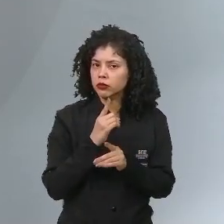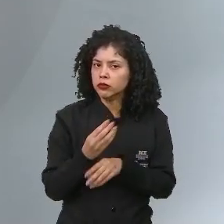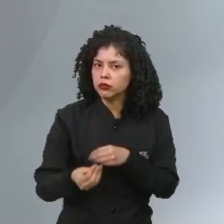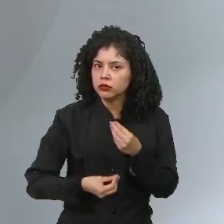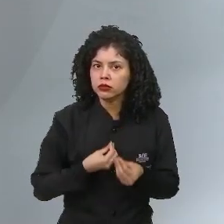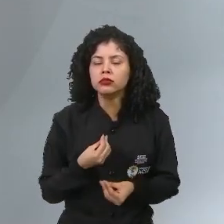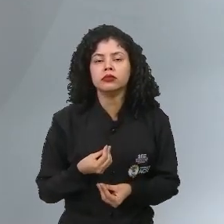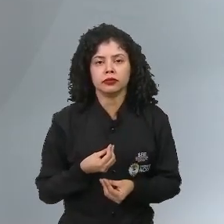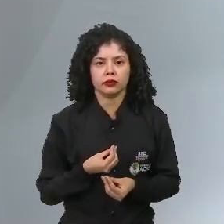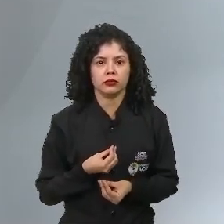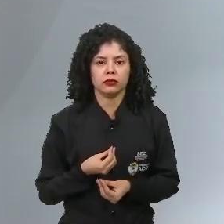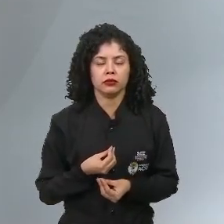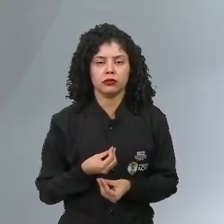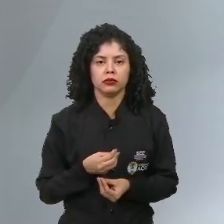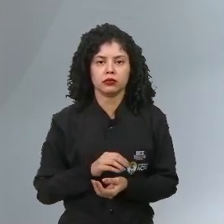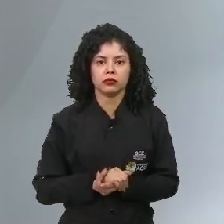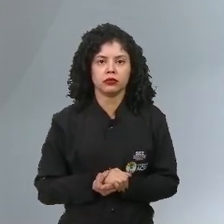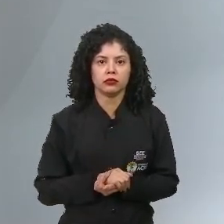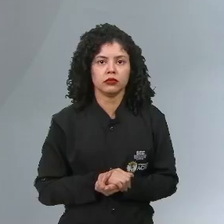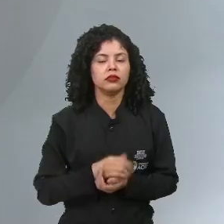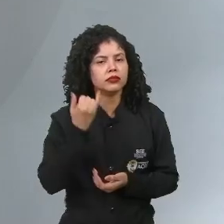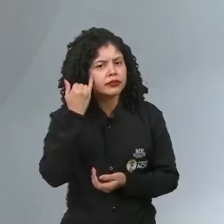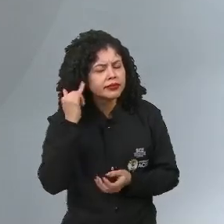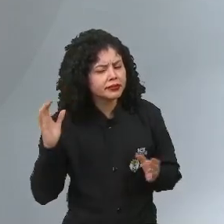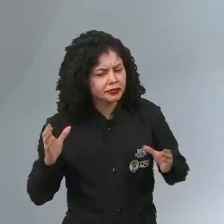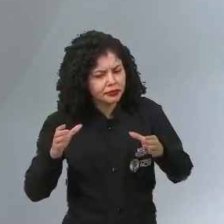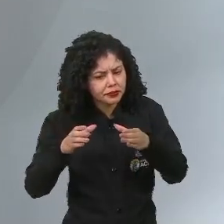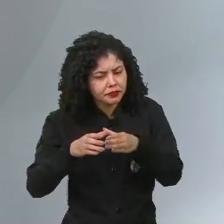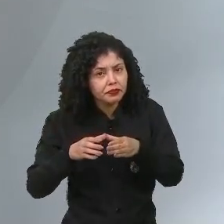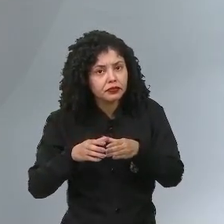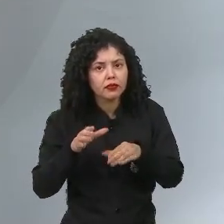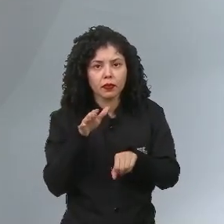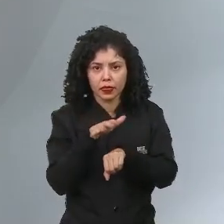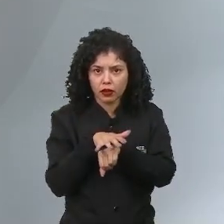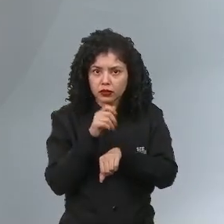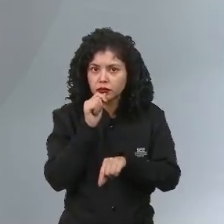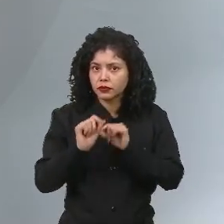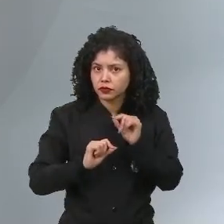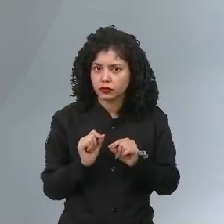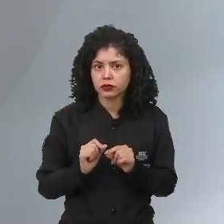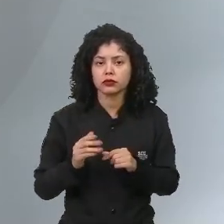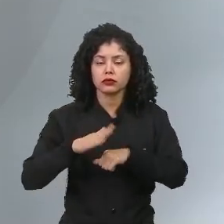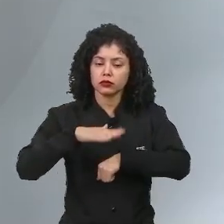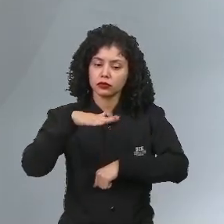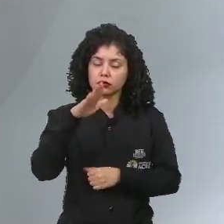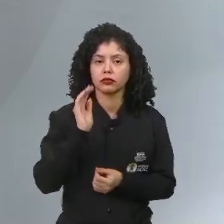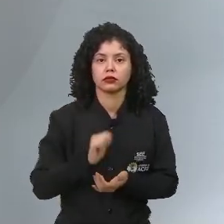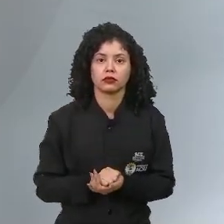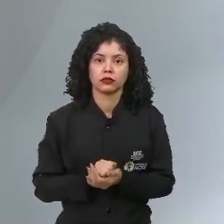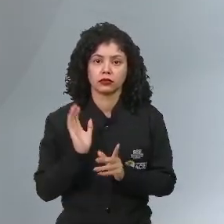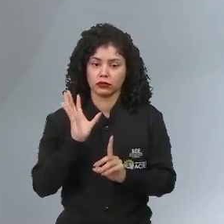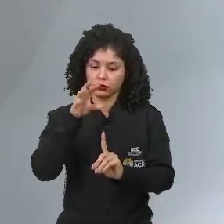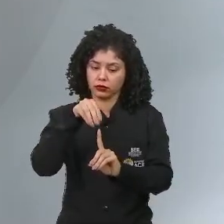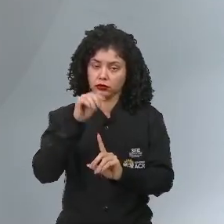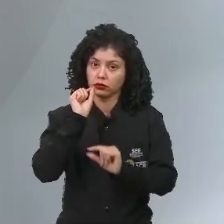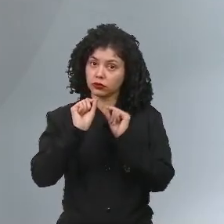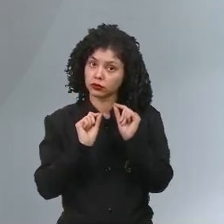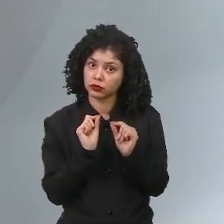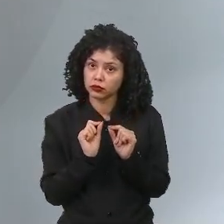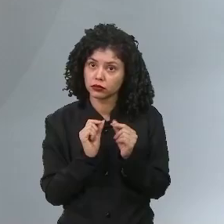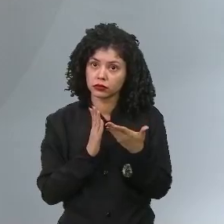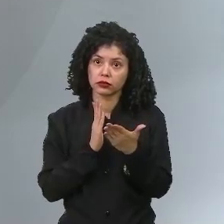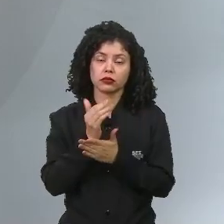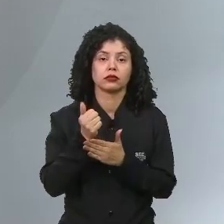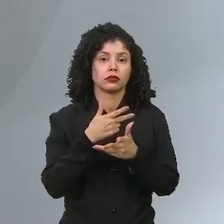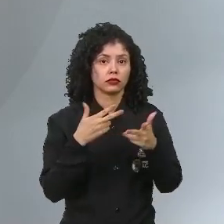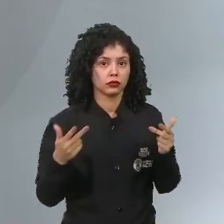identificam, digamos assim, com a ideia de unidade colonial. Eles estão muito mais centrados em buscar